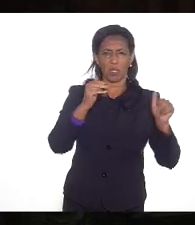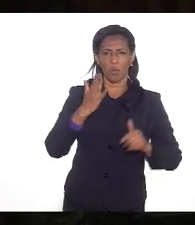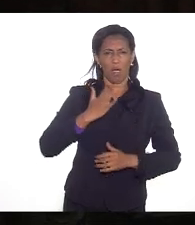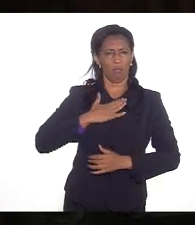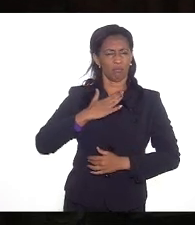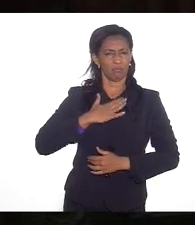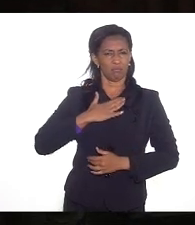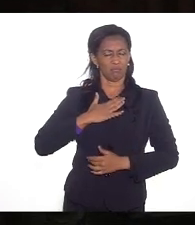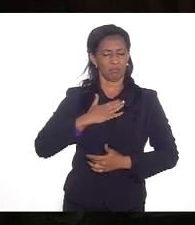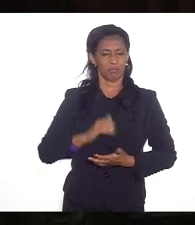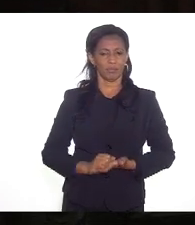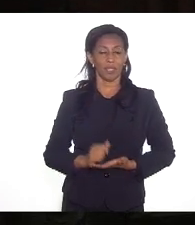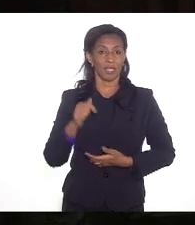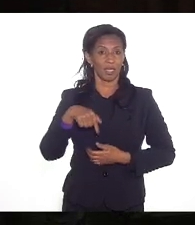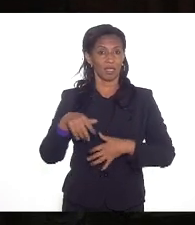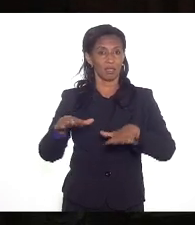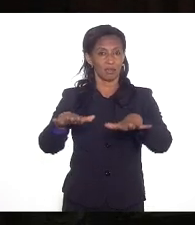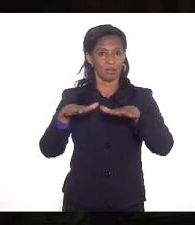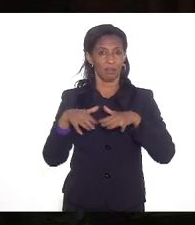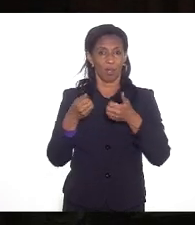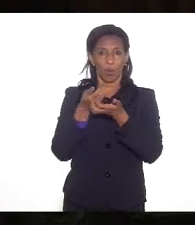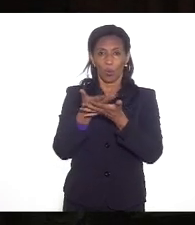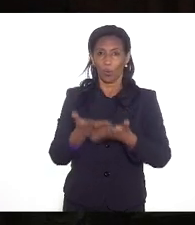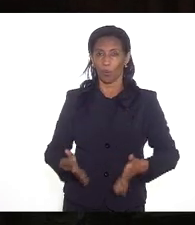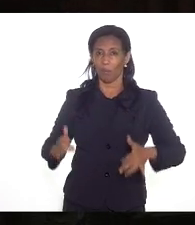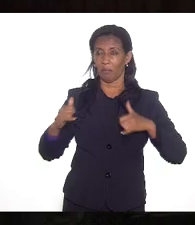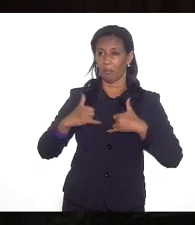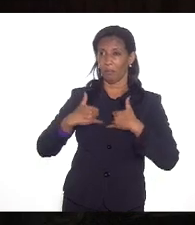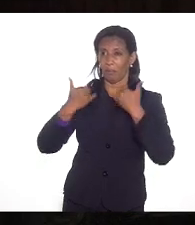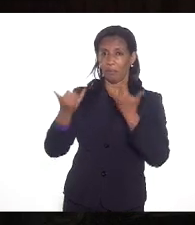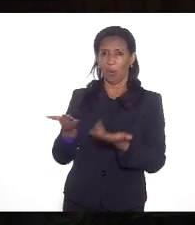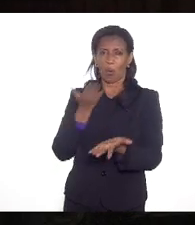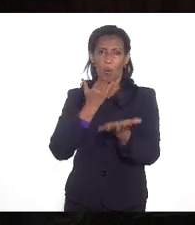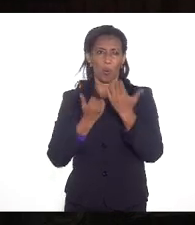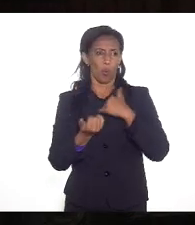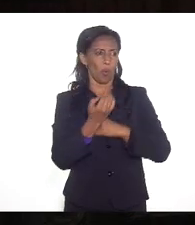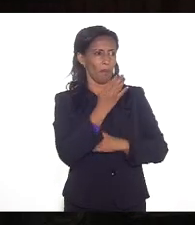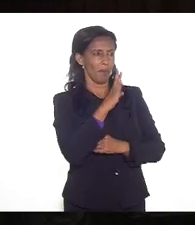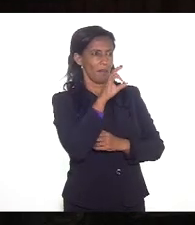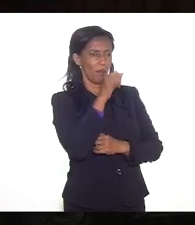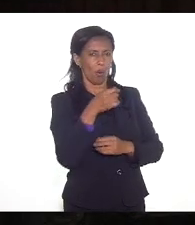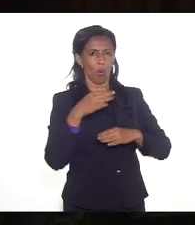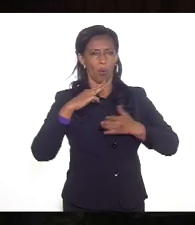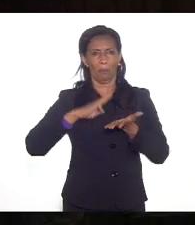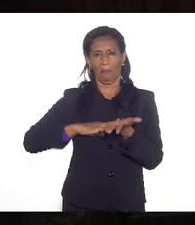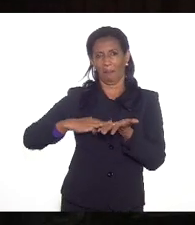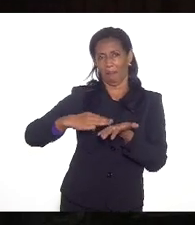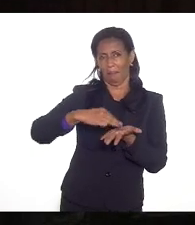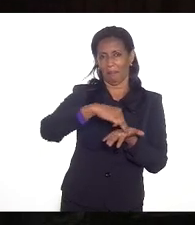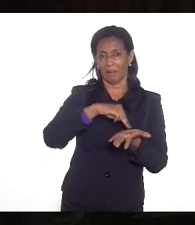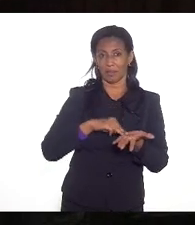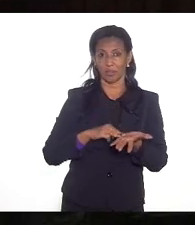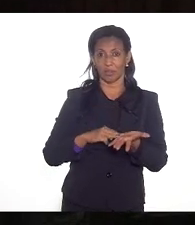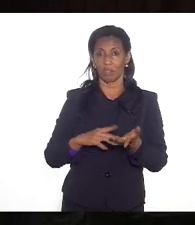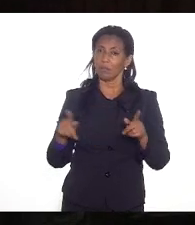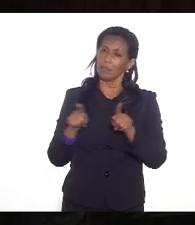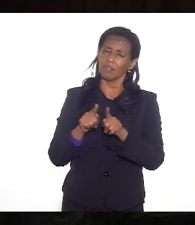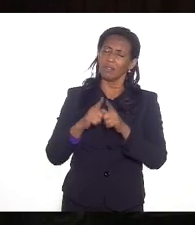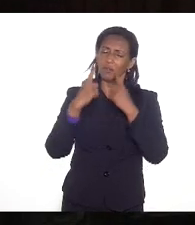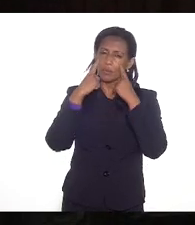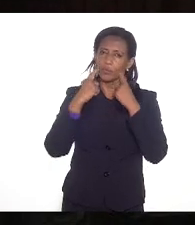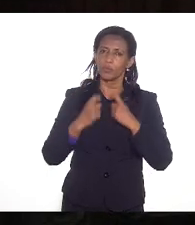mesmo nesse plenário eu comemorei universitários comi bolo pastel aqui dentro mas também